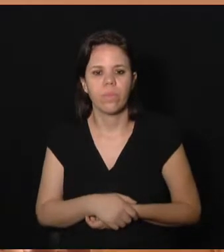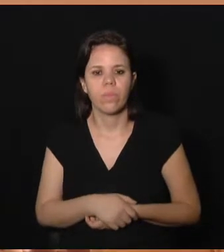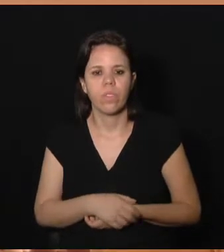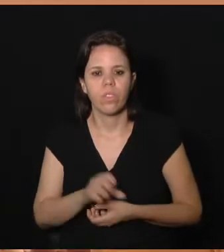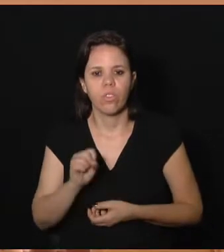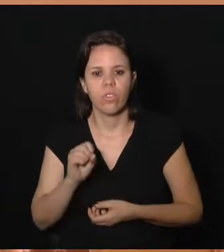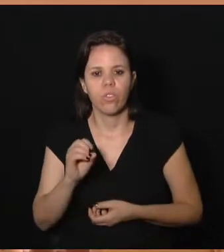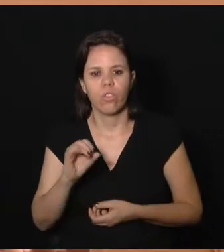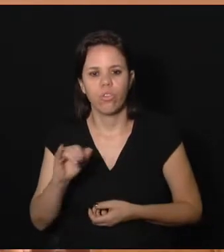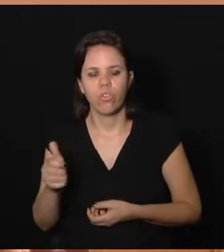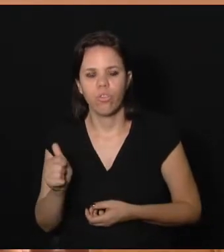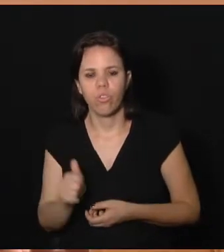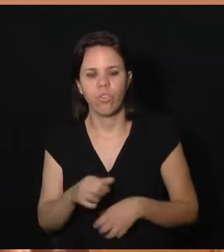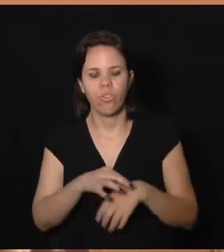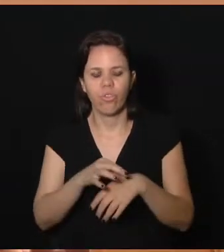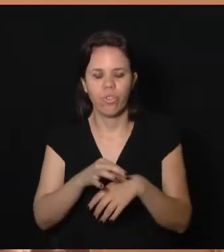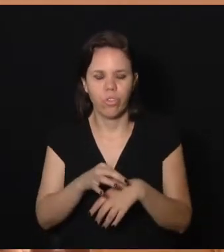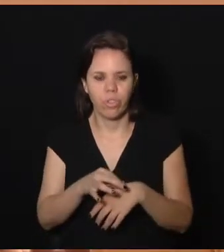Soja, carne,